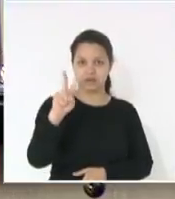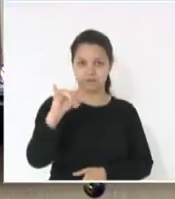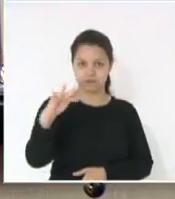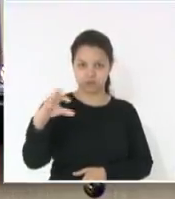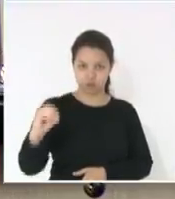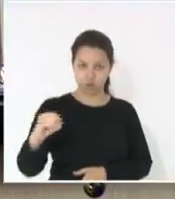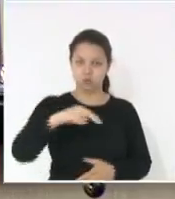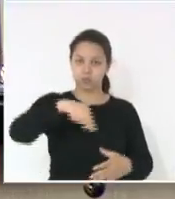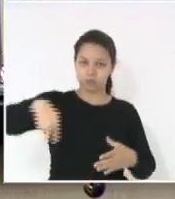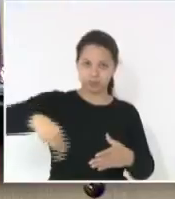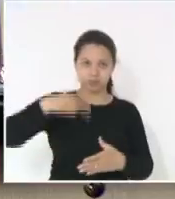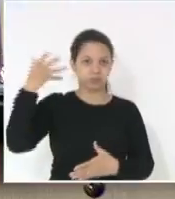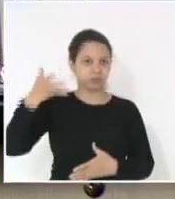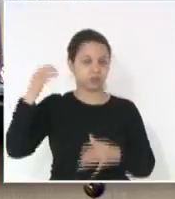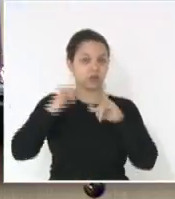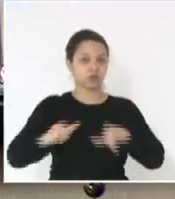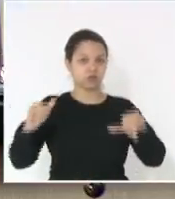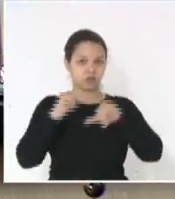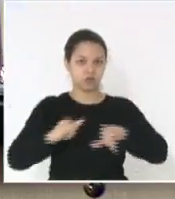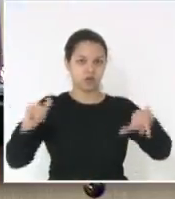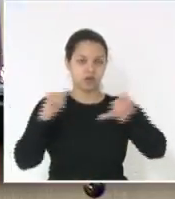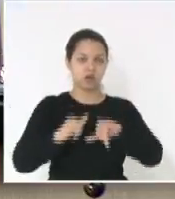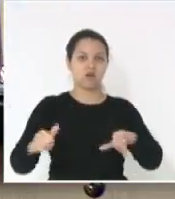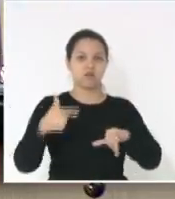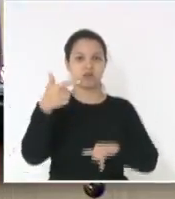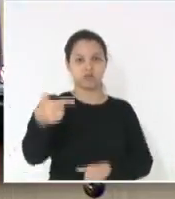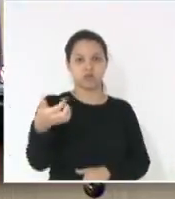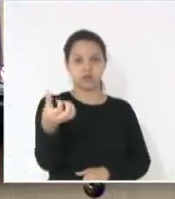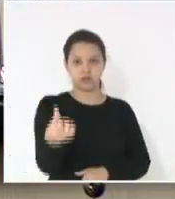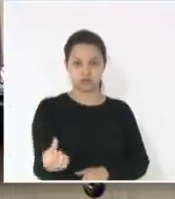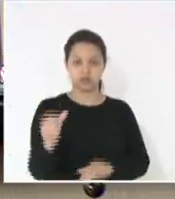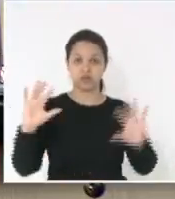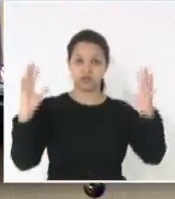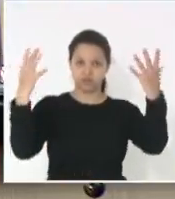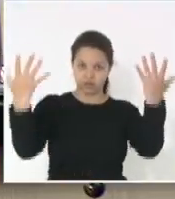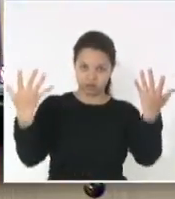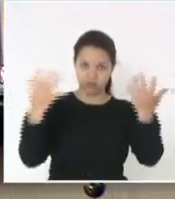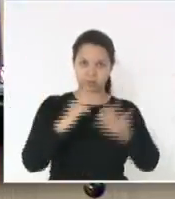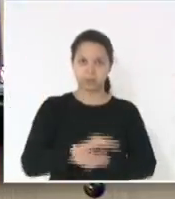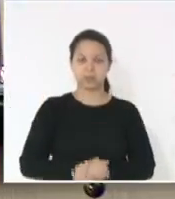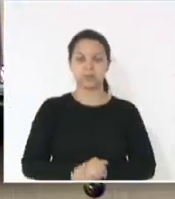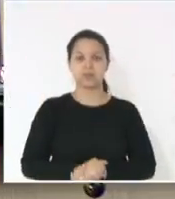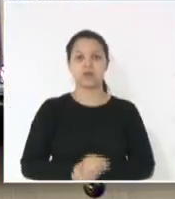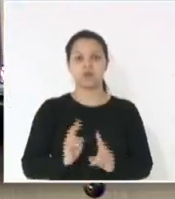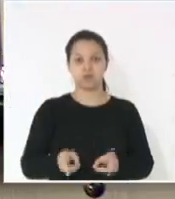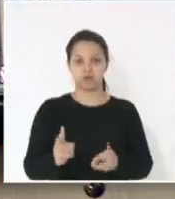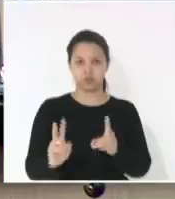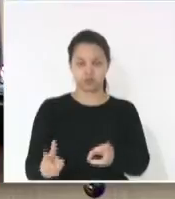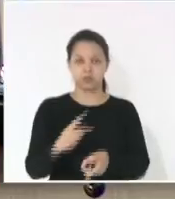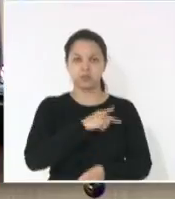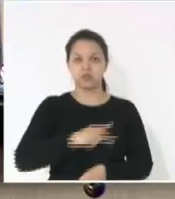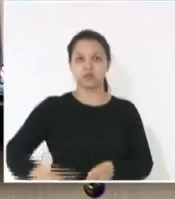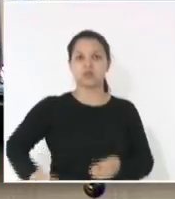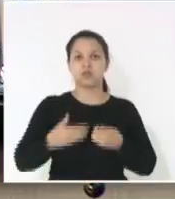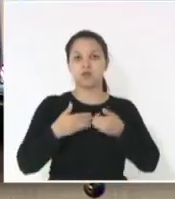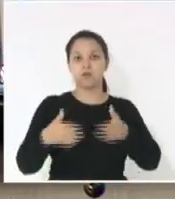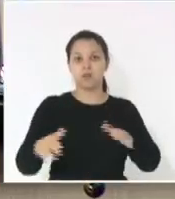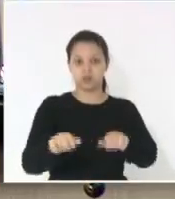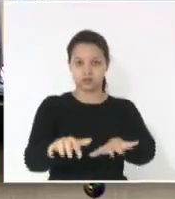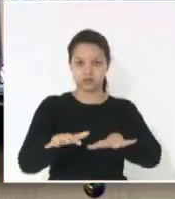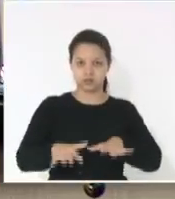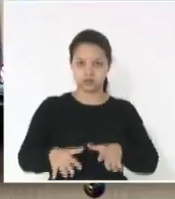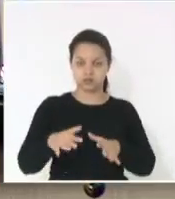a 26ª Festa Encanto Trentino. Ato contínuo, o senhor presidente reabriu a sessão e anunciou o próximo